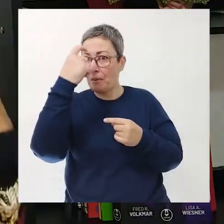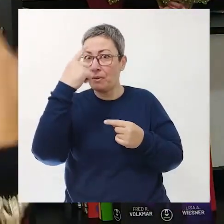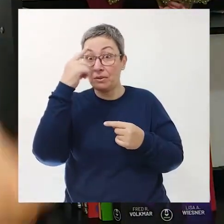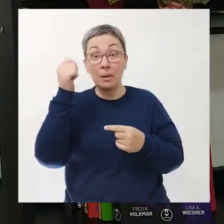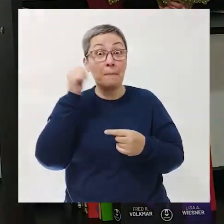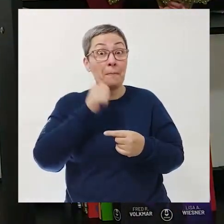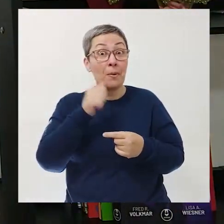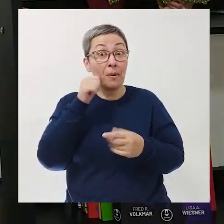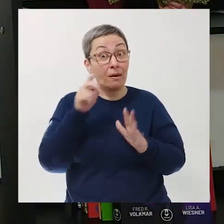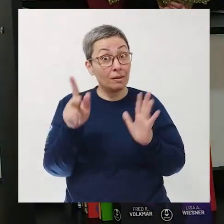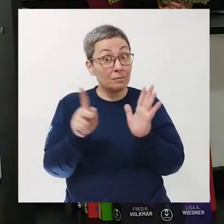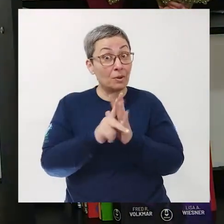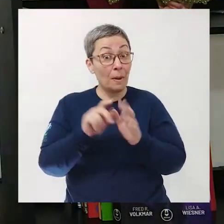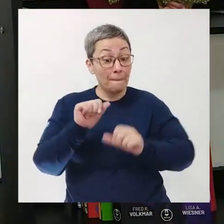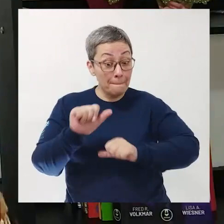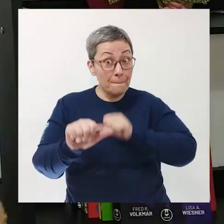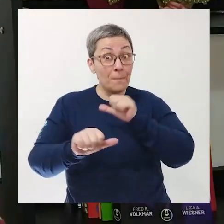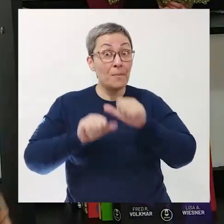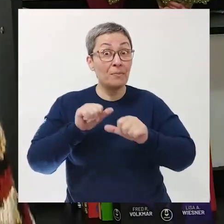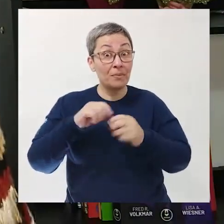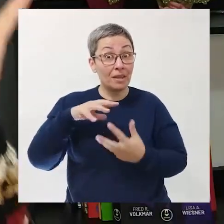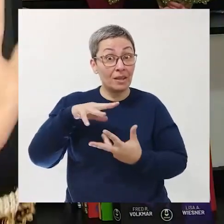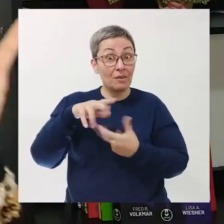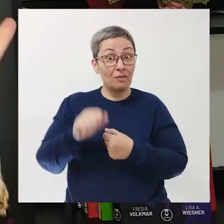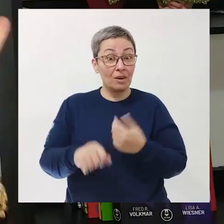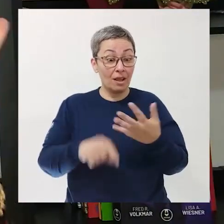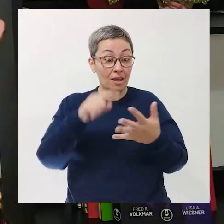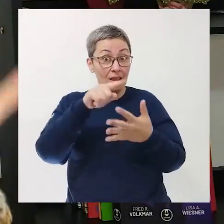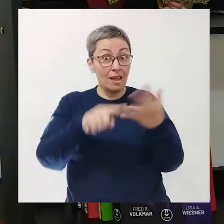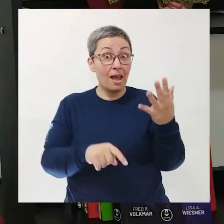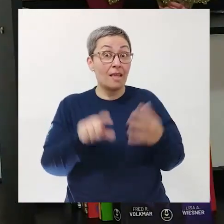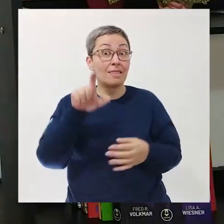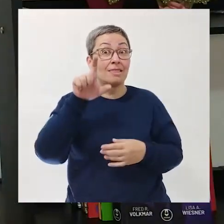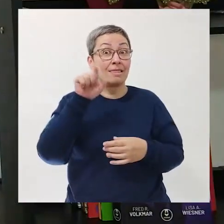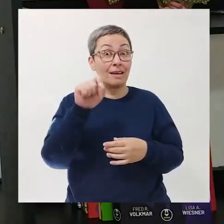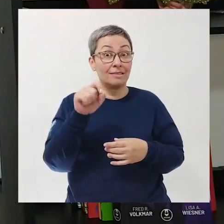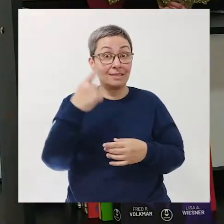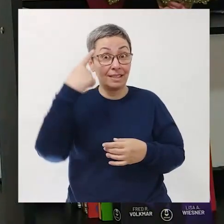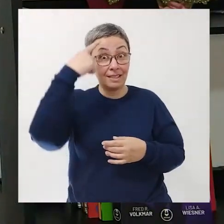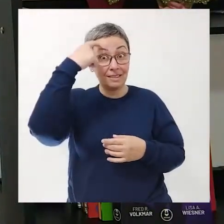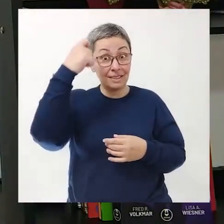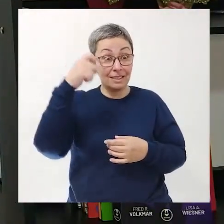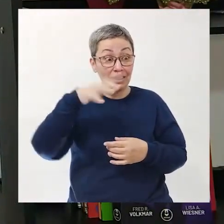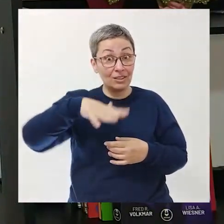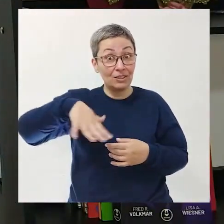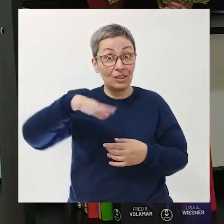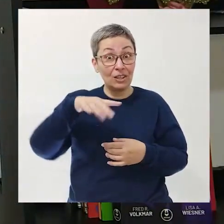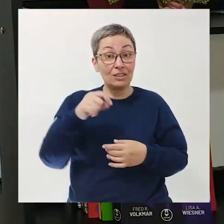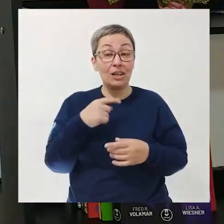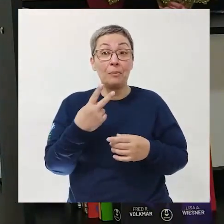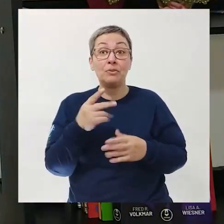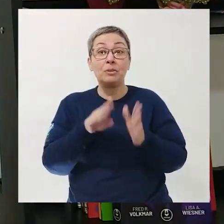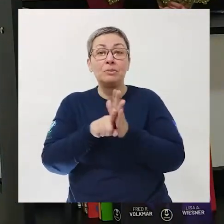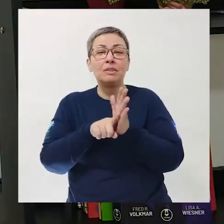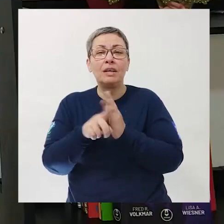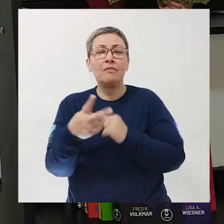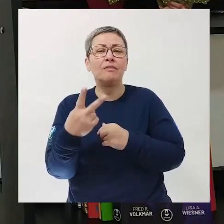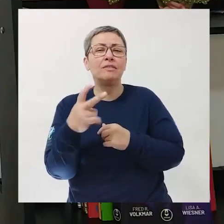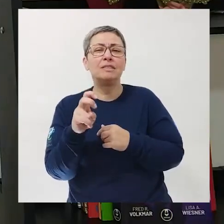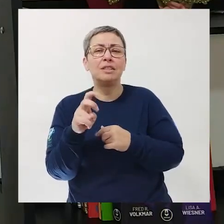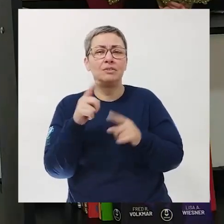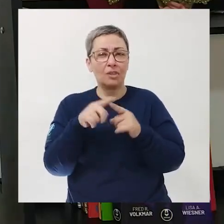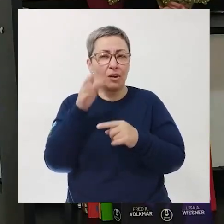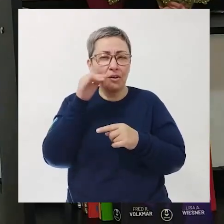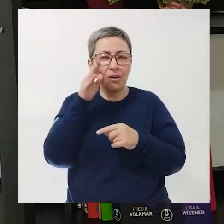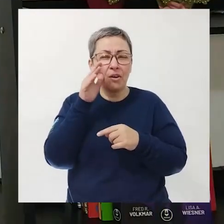de mulheres que mudaram o mundo. Eu vou mostrar 10 dessas invenções de um universo de 25 aí que a gente pesquisou. Depois, se vocês